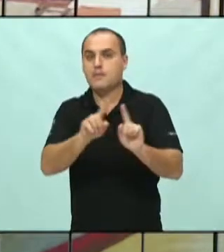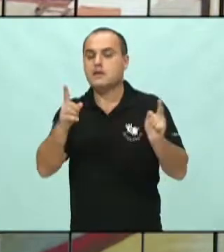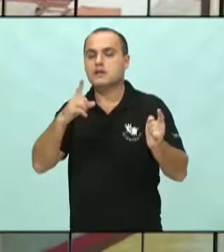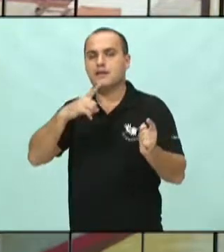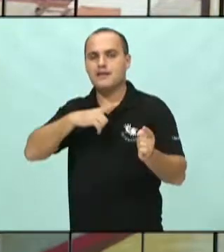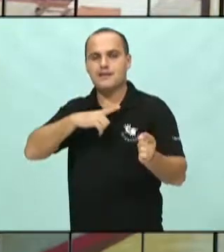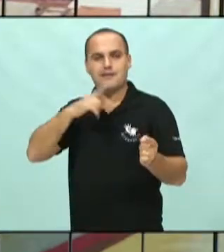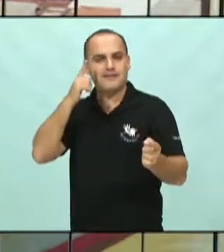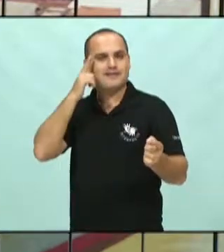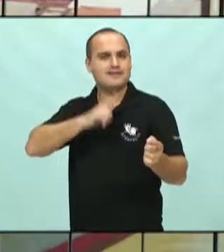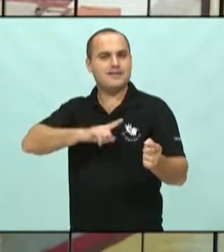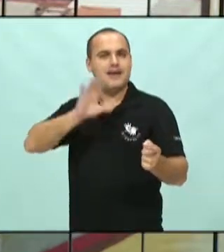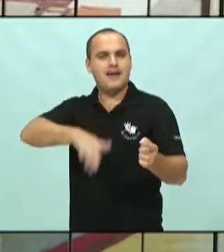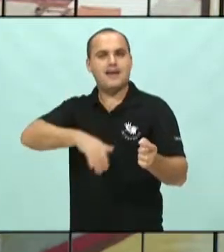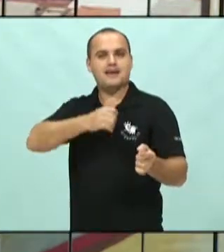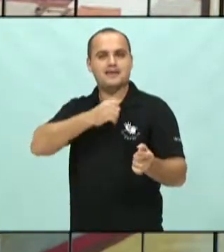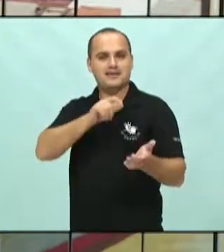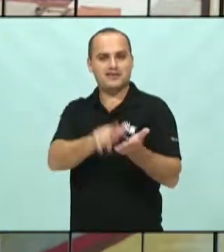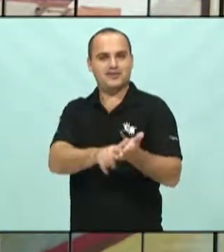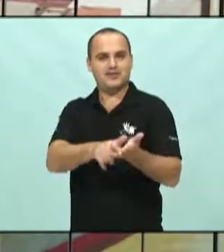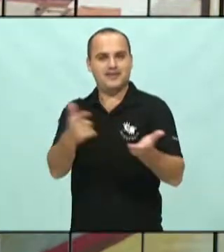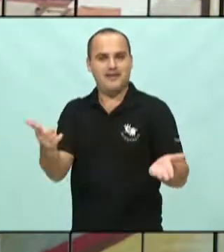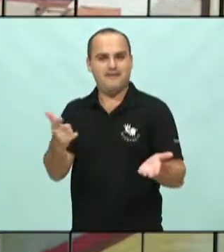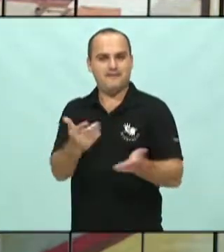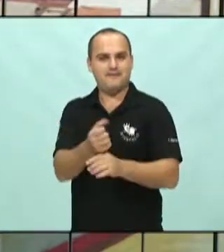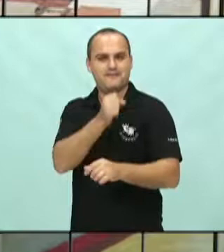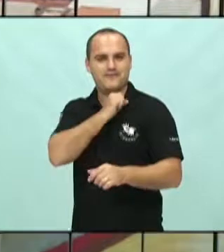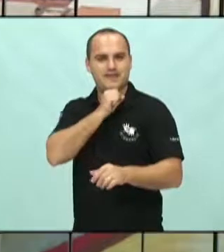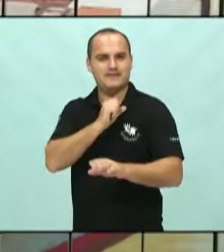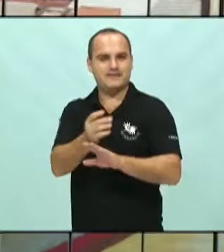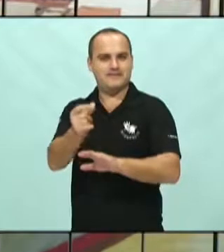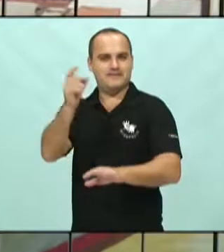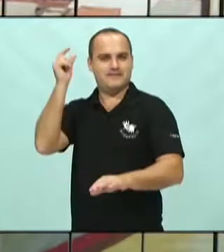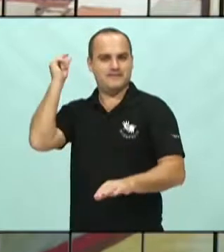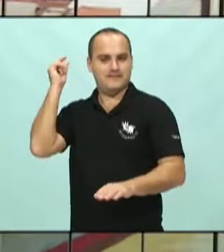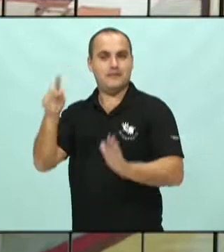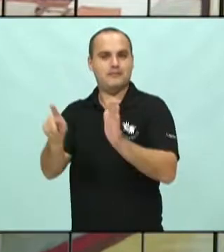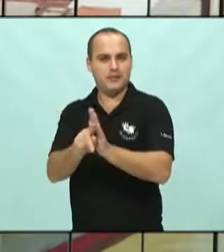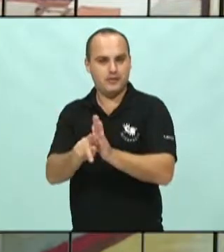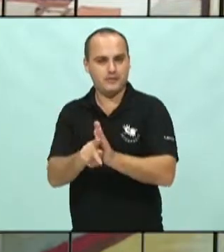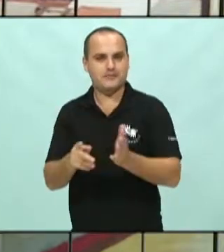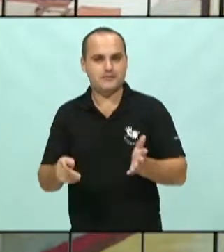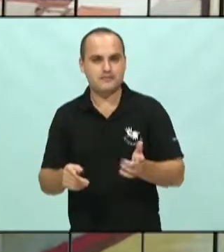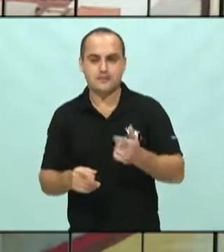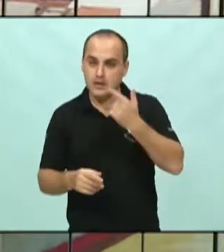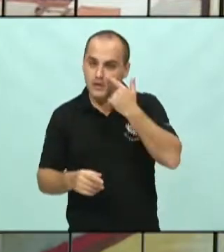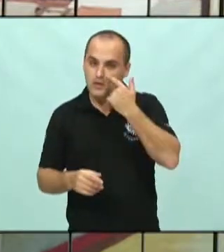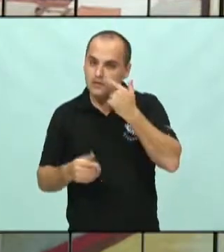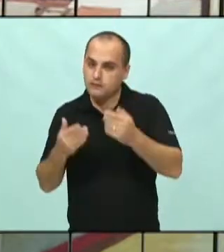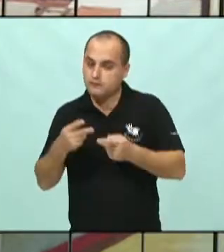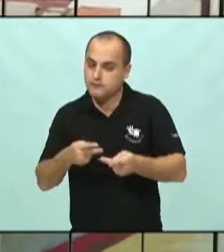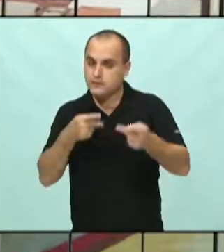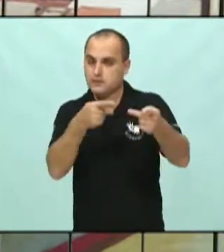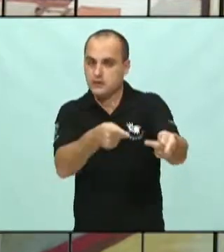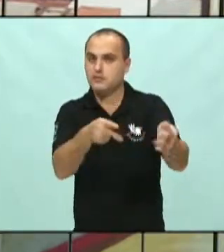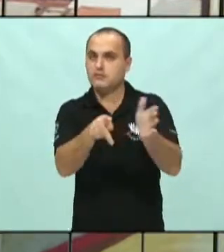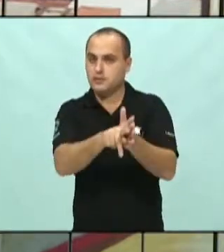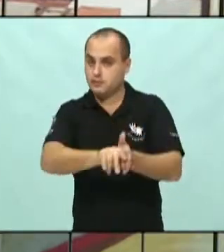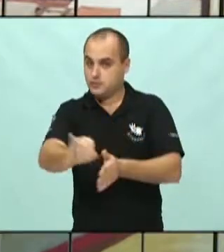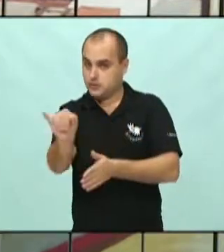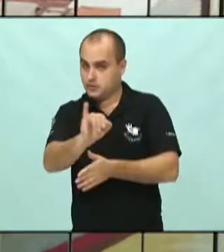mais gosto de trabalhar, são os jornais antigos, que são encontrados nos arquivos públicos, né? Então eu visitei o arquivo público de Itajaí,